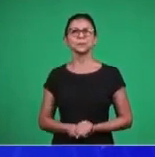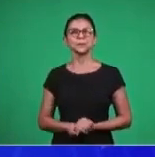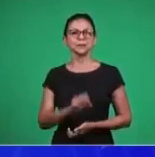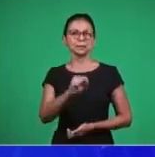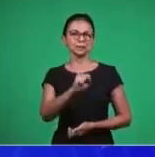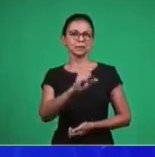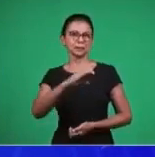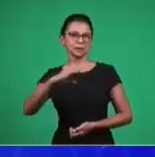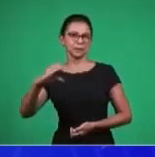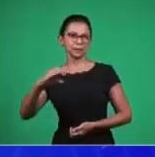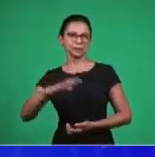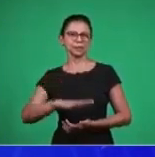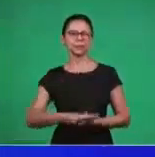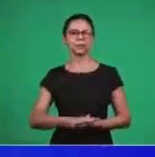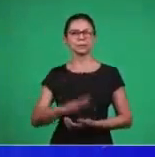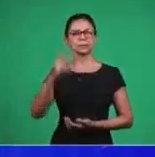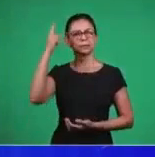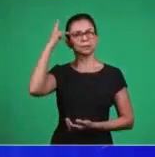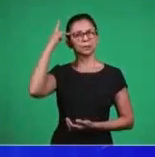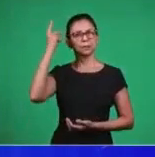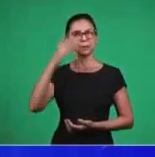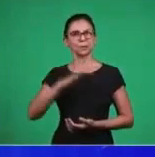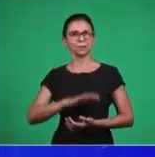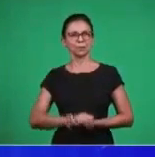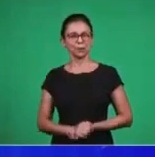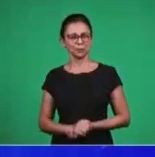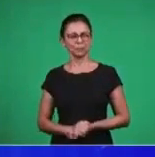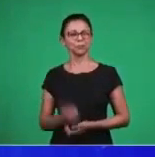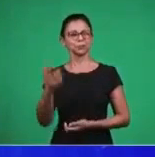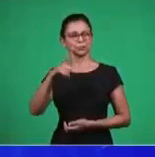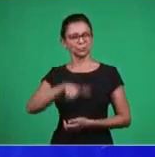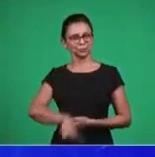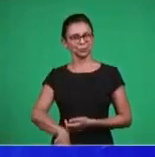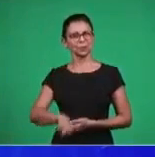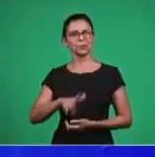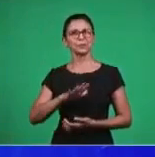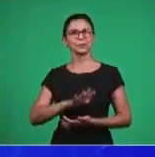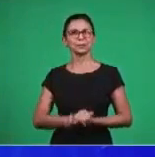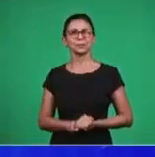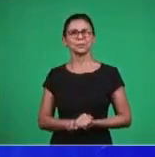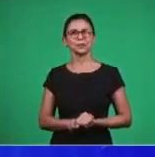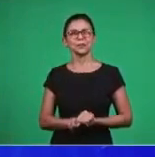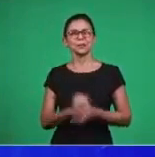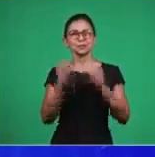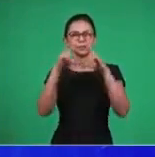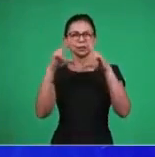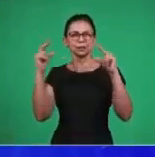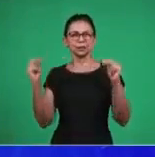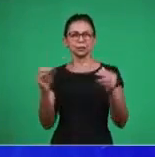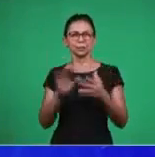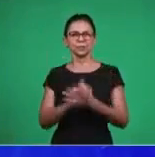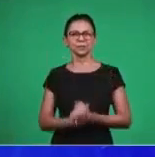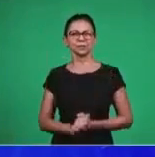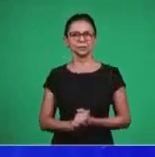Catarina, São Bernardo do Campo, São Paulo, Campinas, São Paulo, Florianópolis, Santa Catarina,